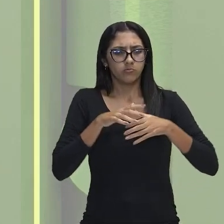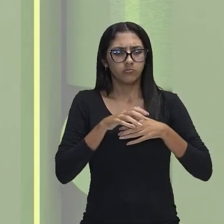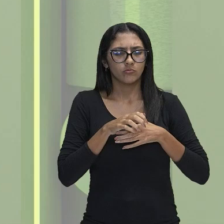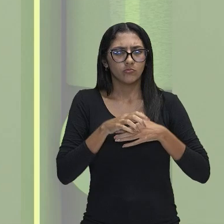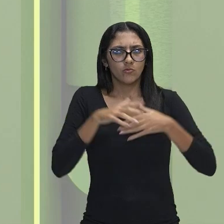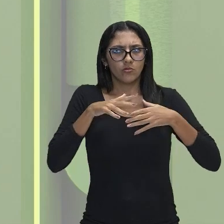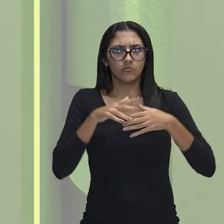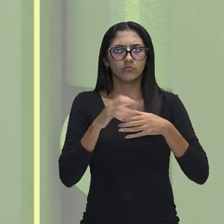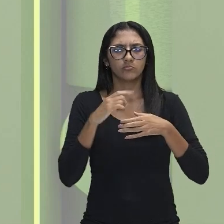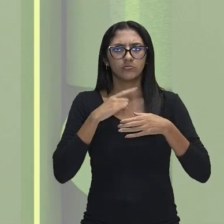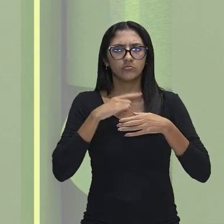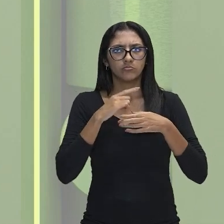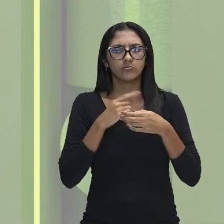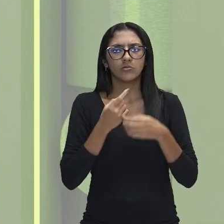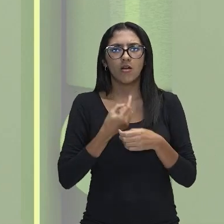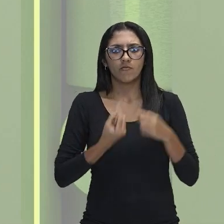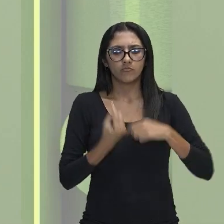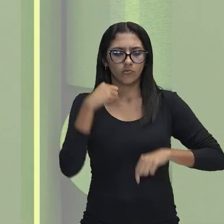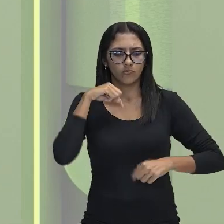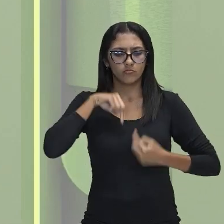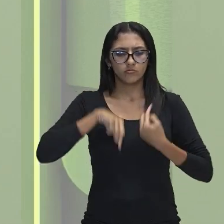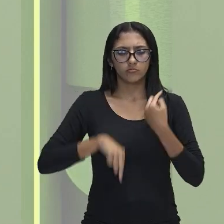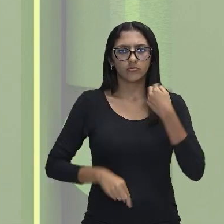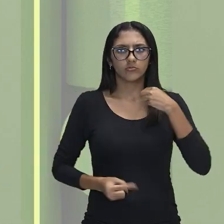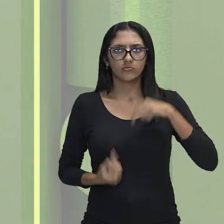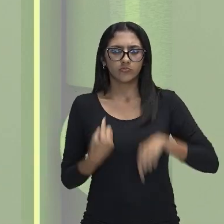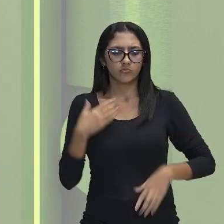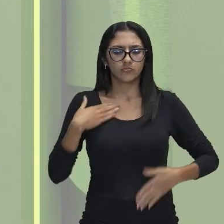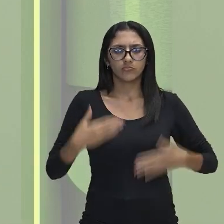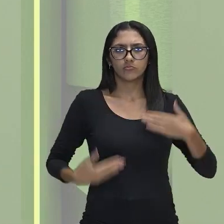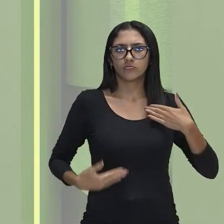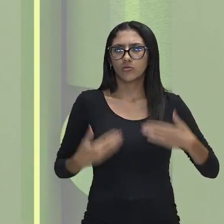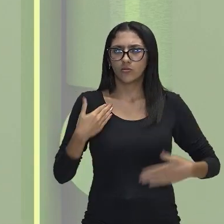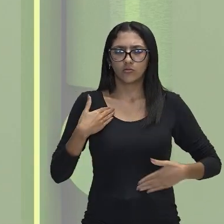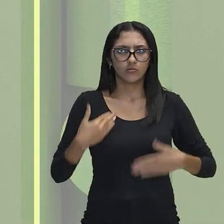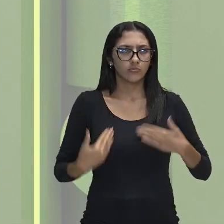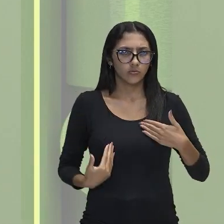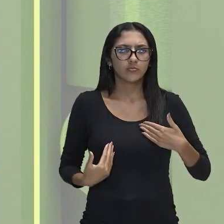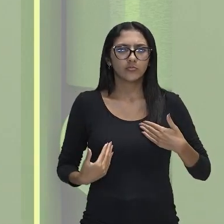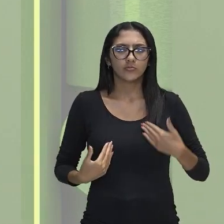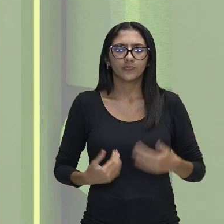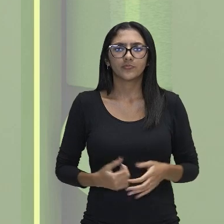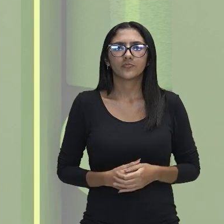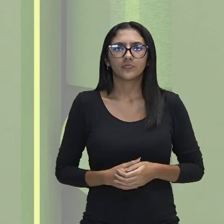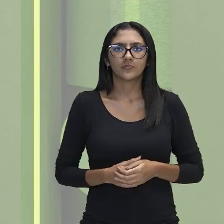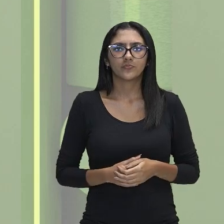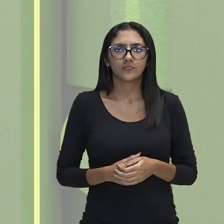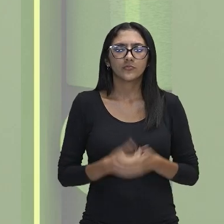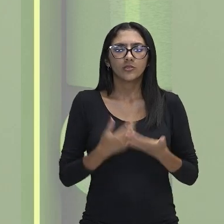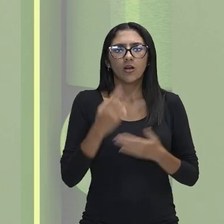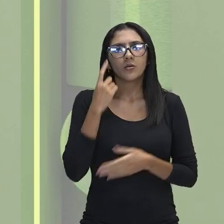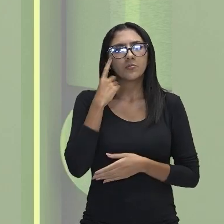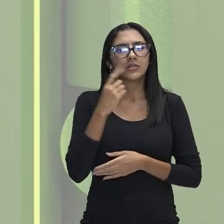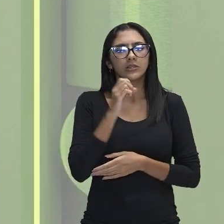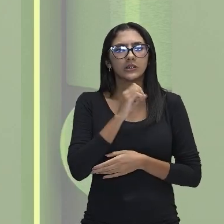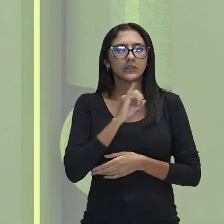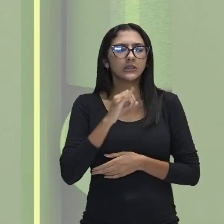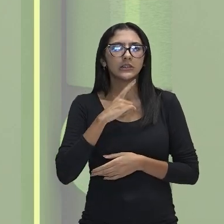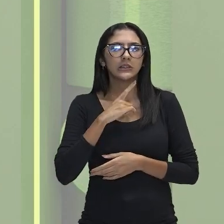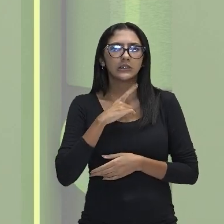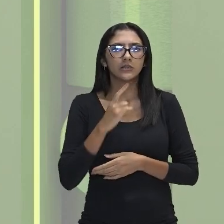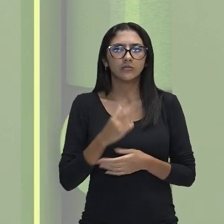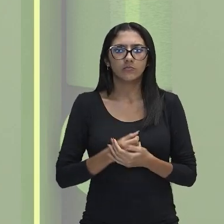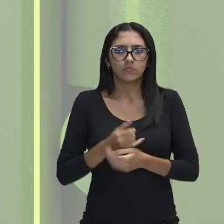levar o sangue e distribuí-lo por todo o nosso corpo. Então, quanto maior o